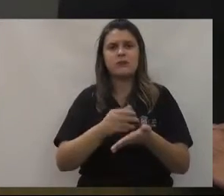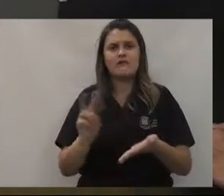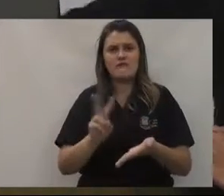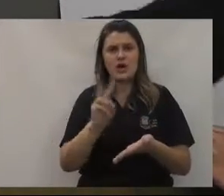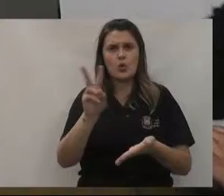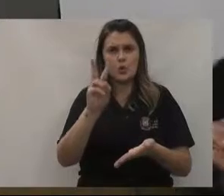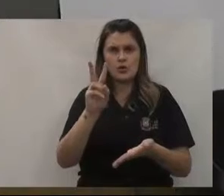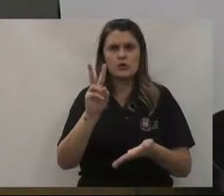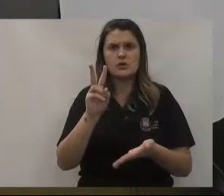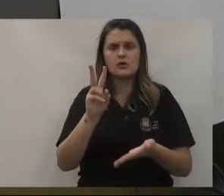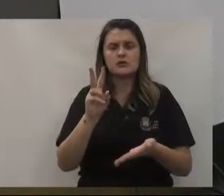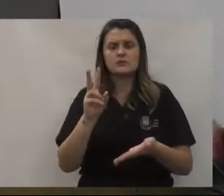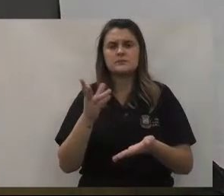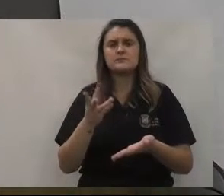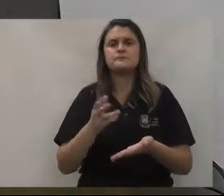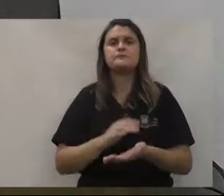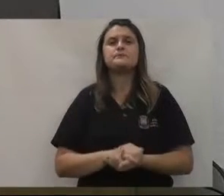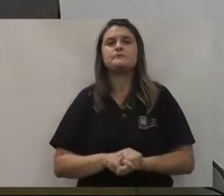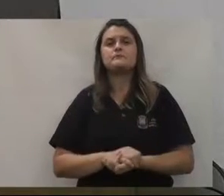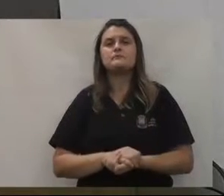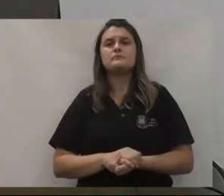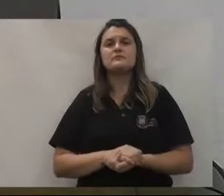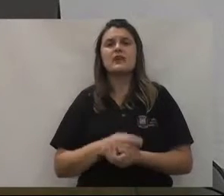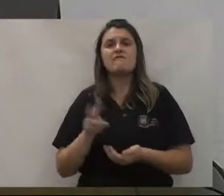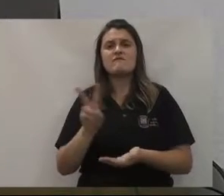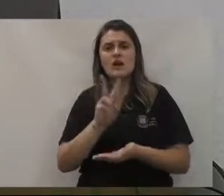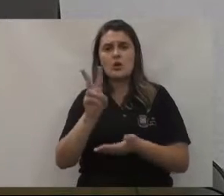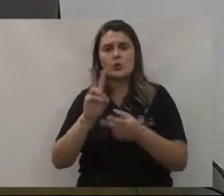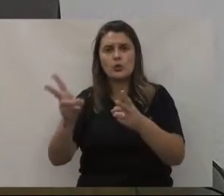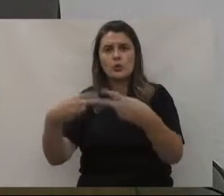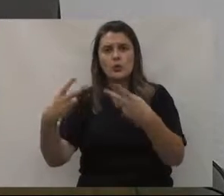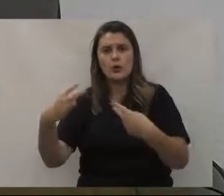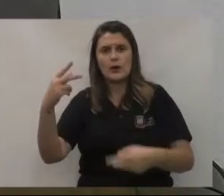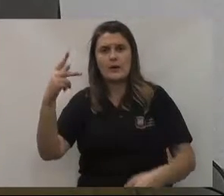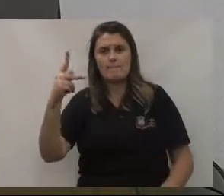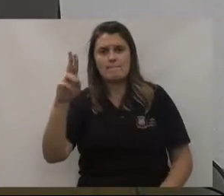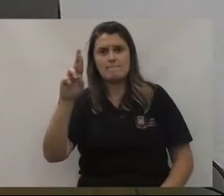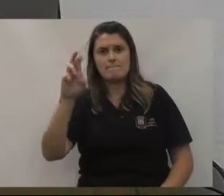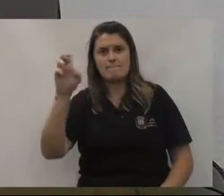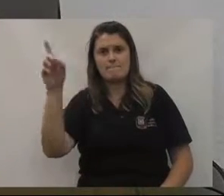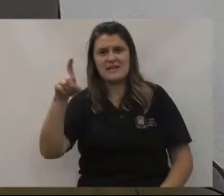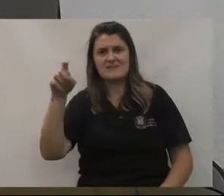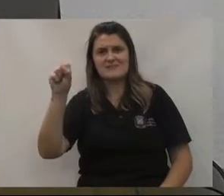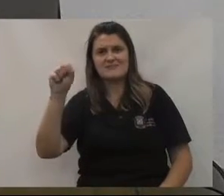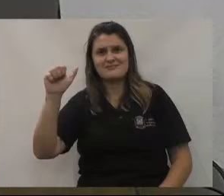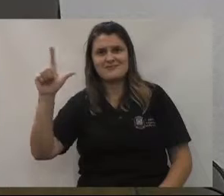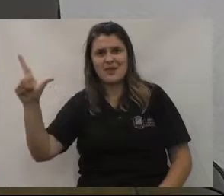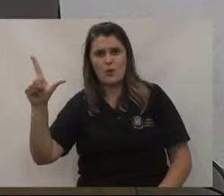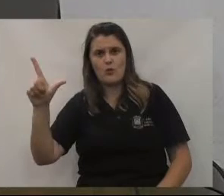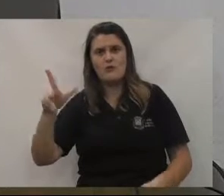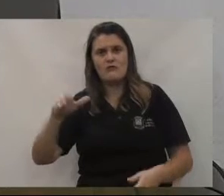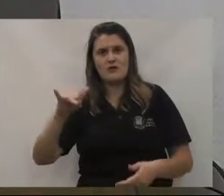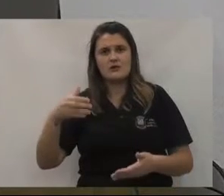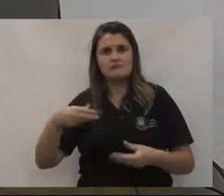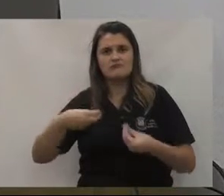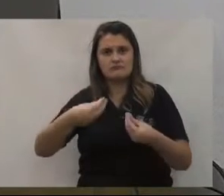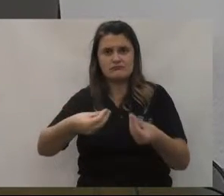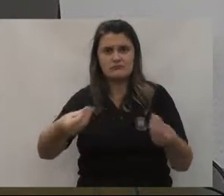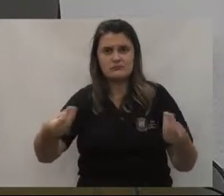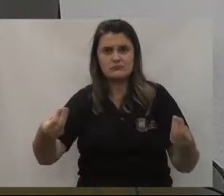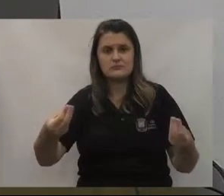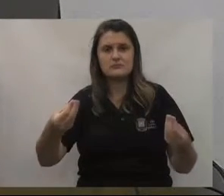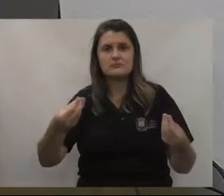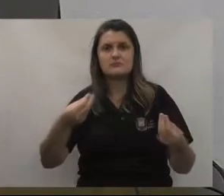o verba do pré-sal, 80% para os estados e municípios, a partir do ano que vem.